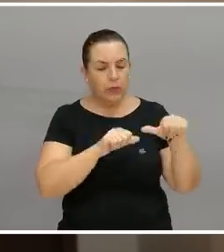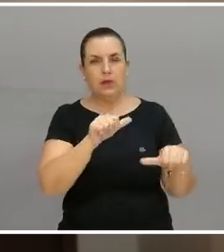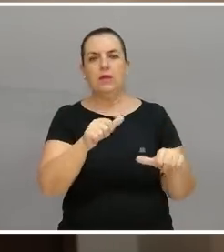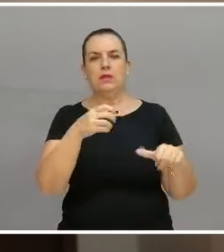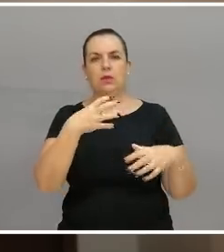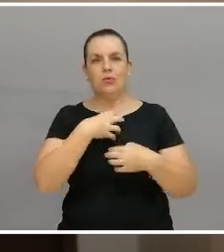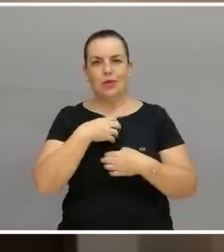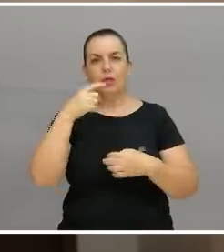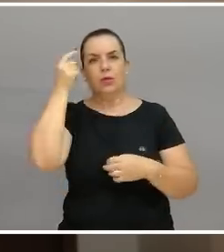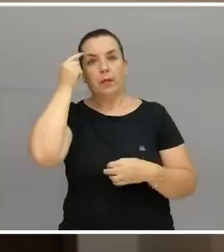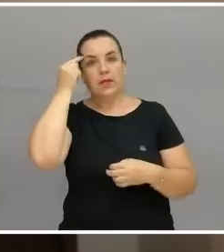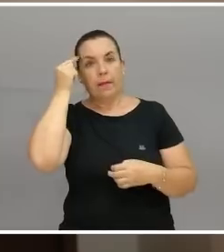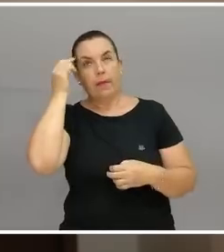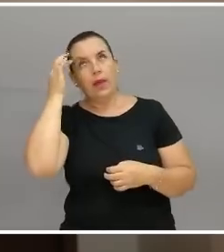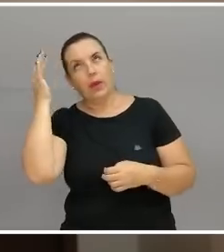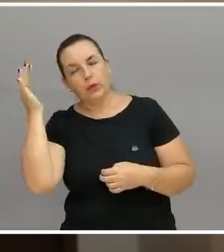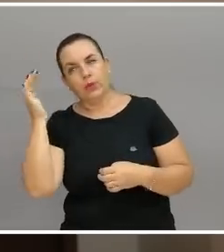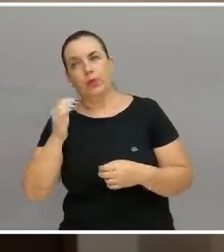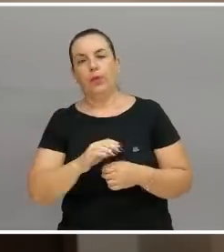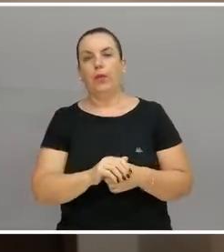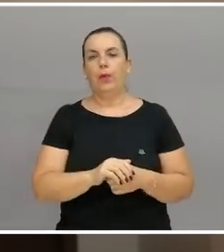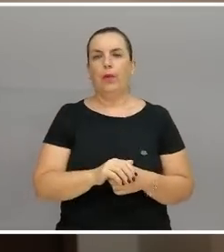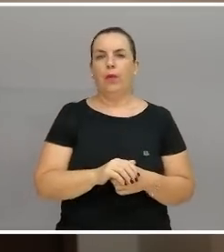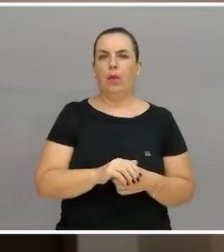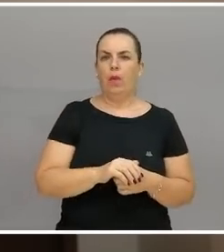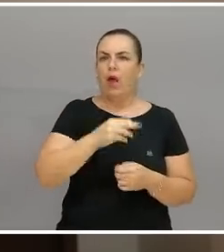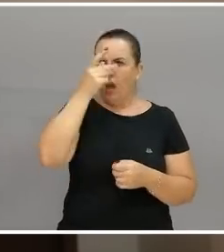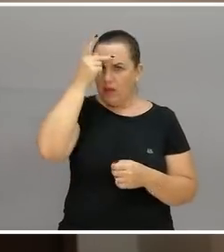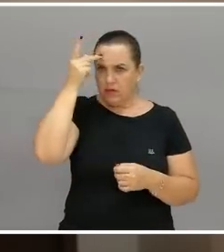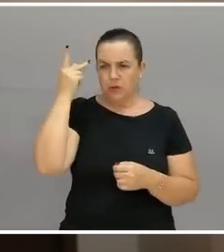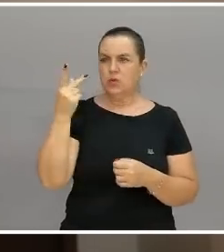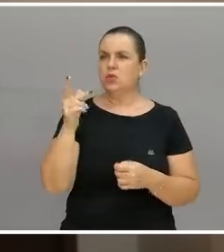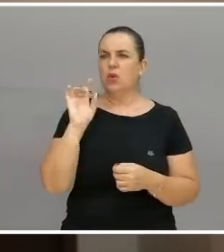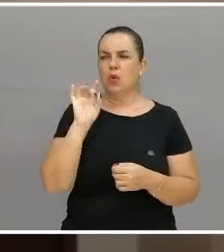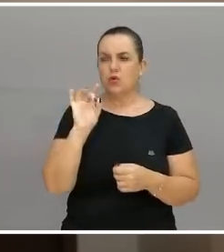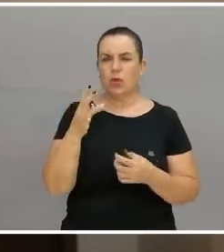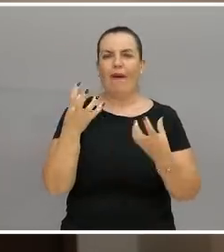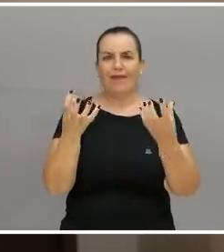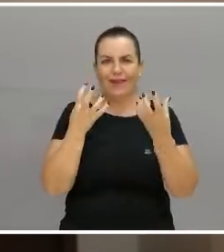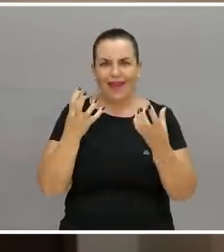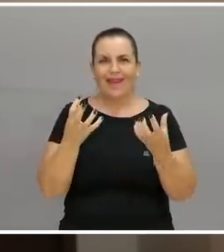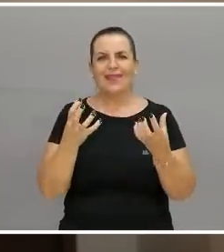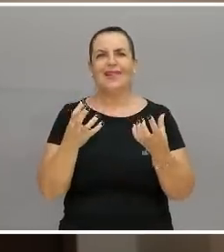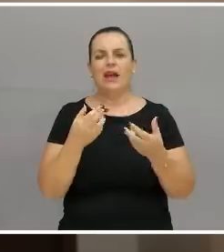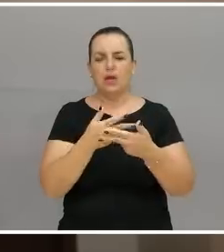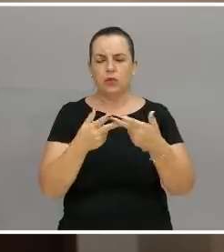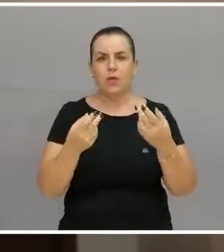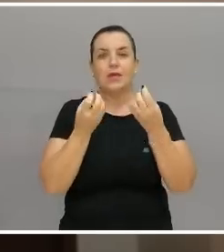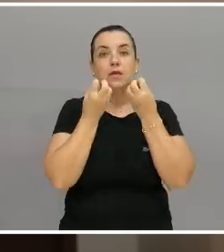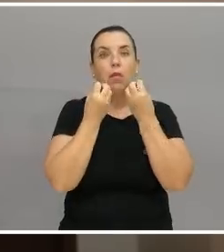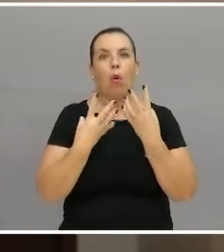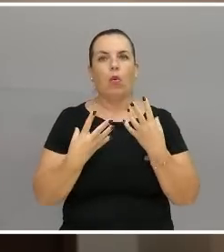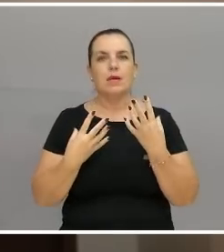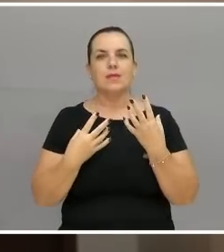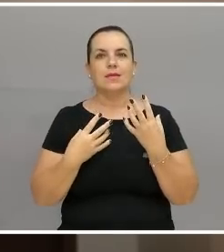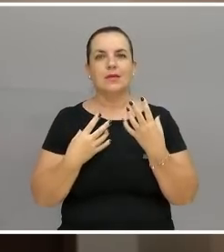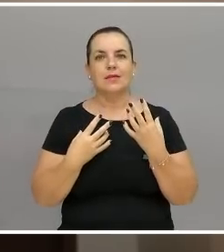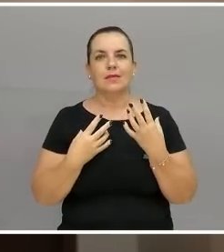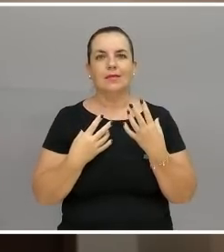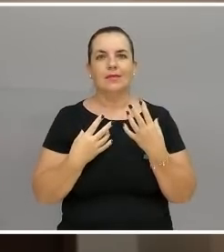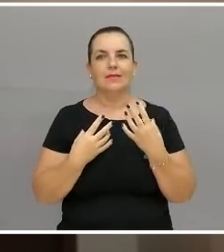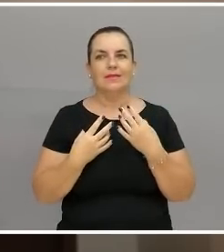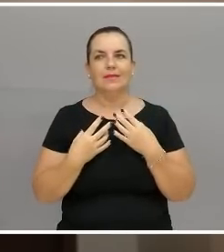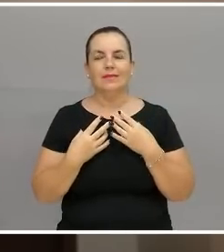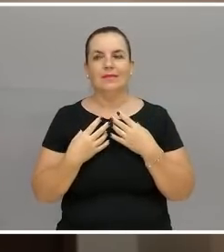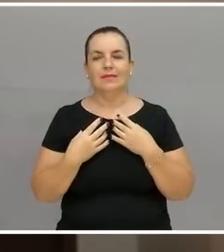pensar, eu diria, pagãos com fachada de cristão,